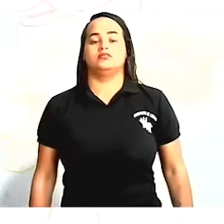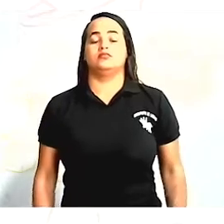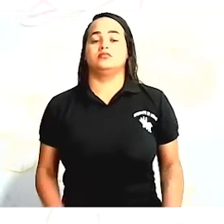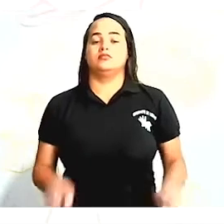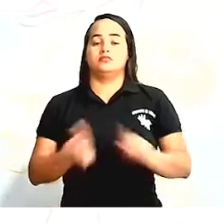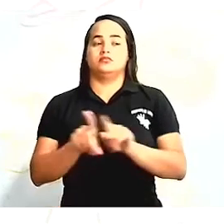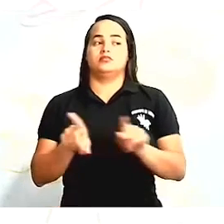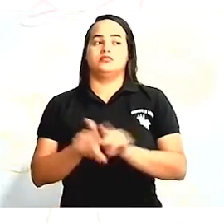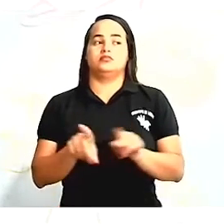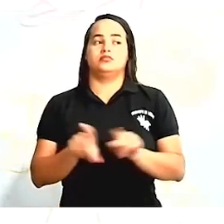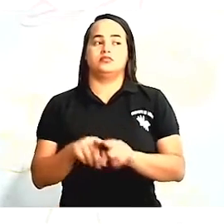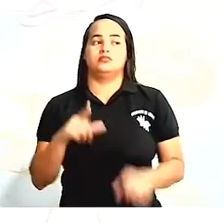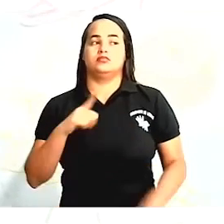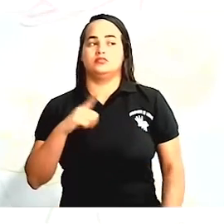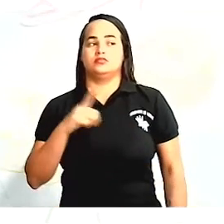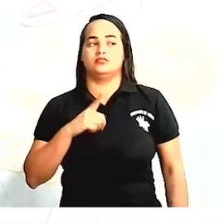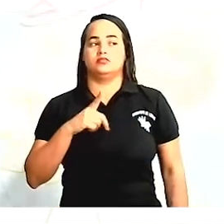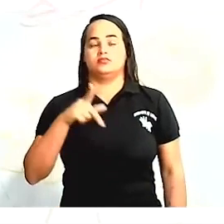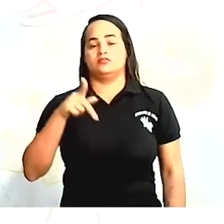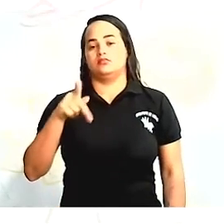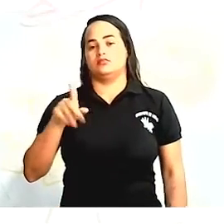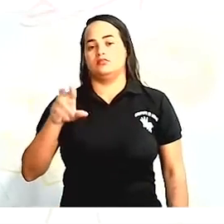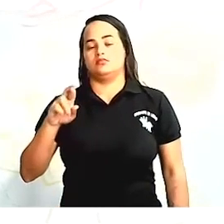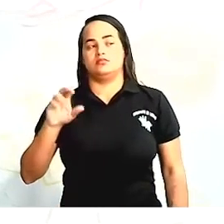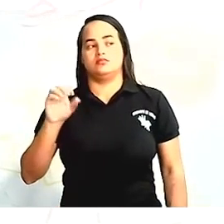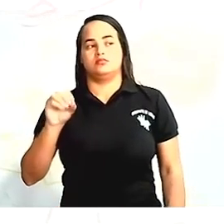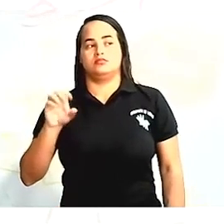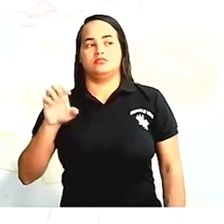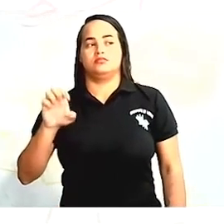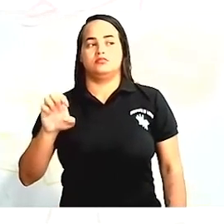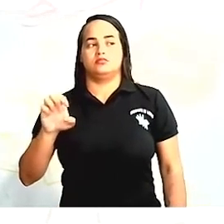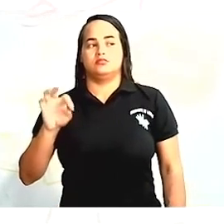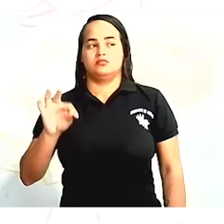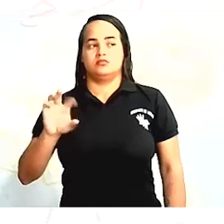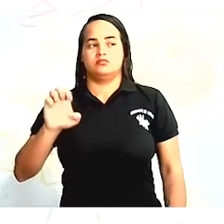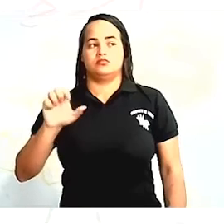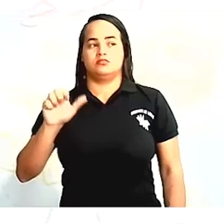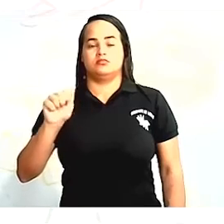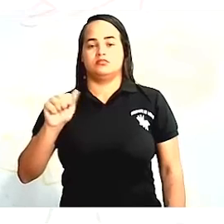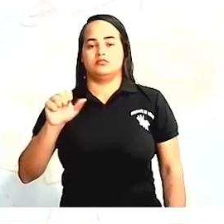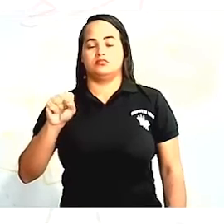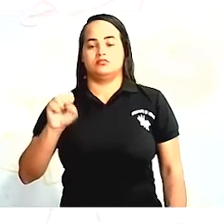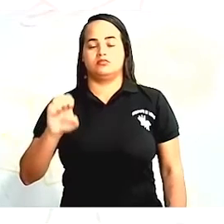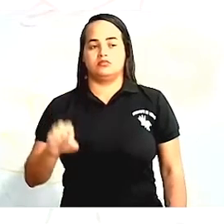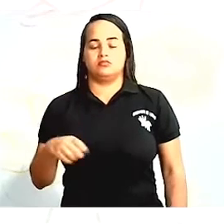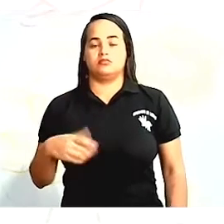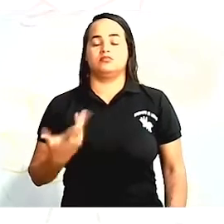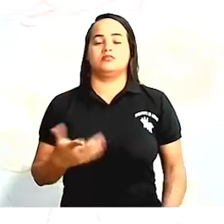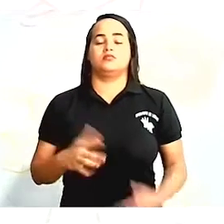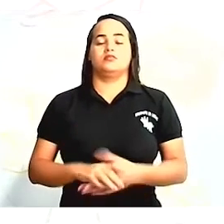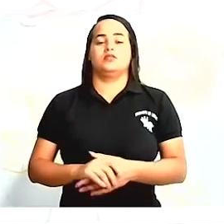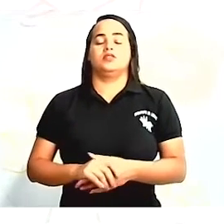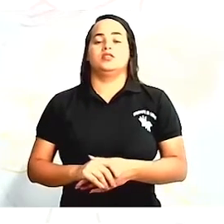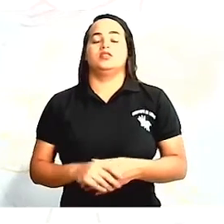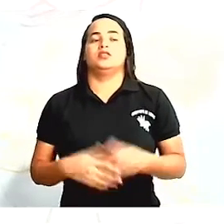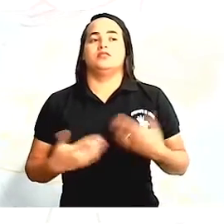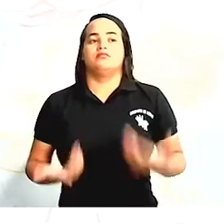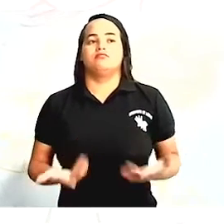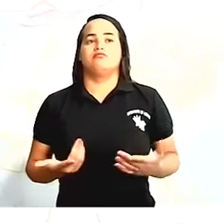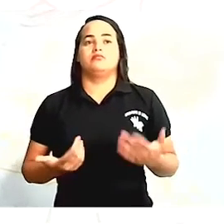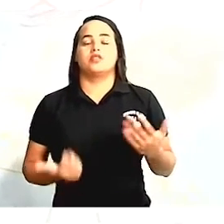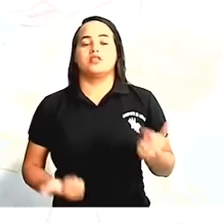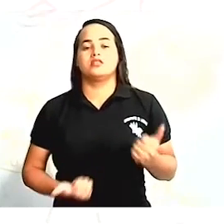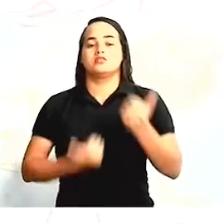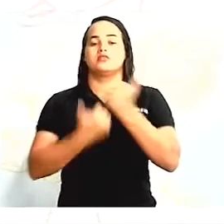Também tem aí o inibidor da protease, que é a proteína responsável para facilitar o processo de HIV. Como é que vai atuar esse